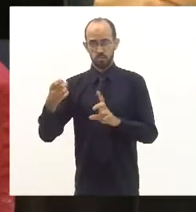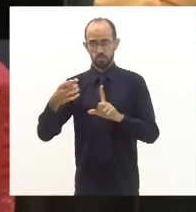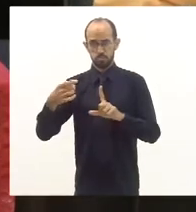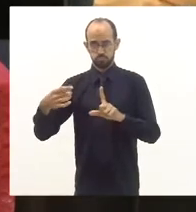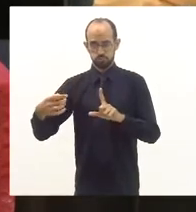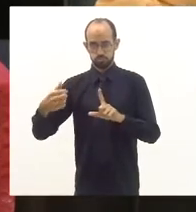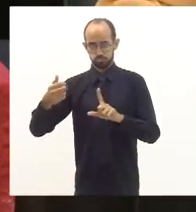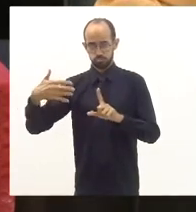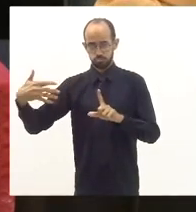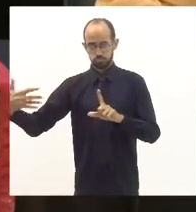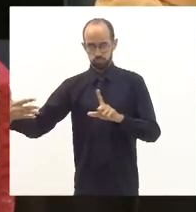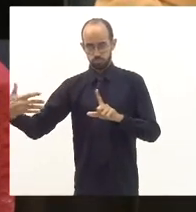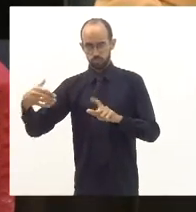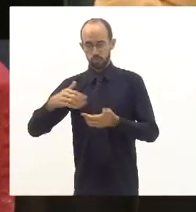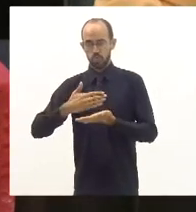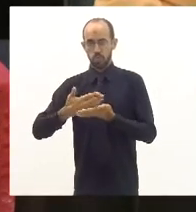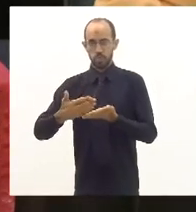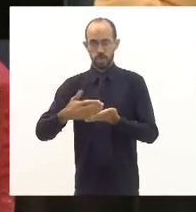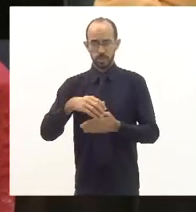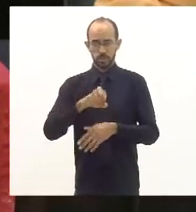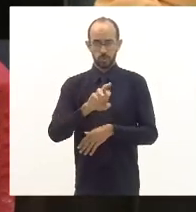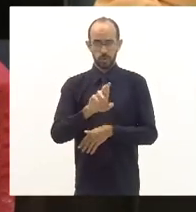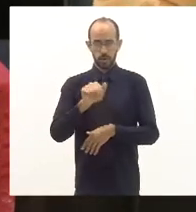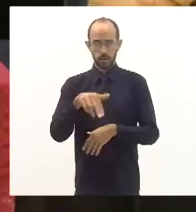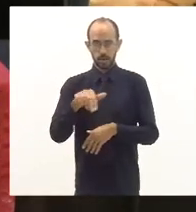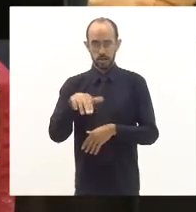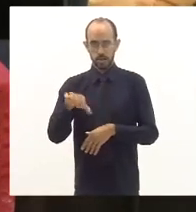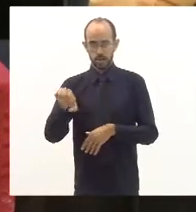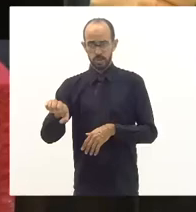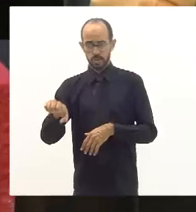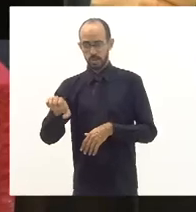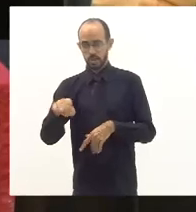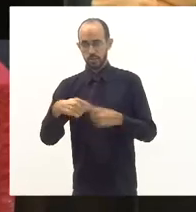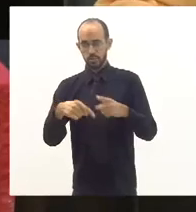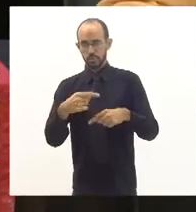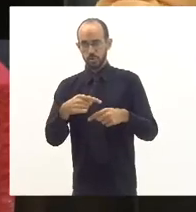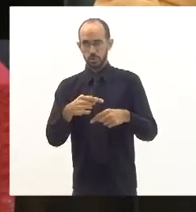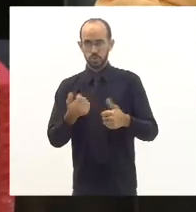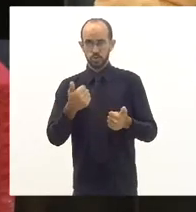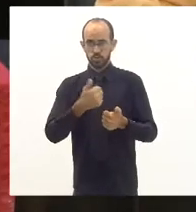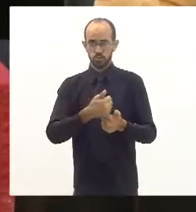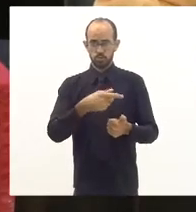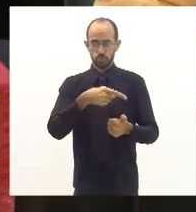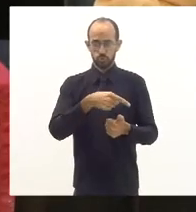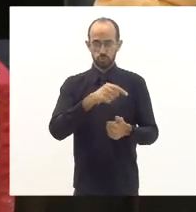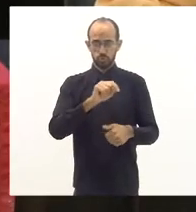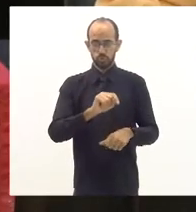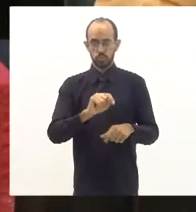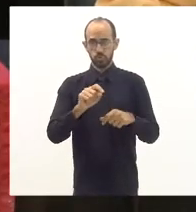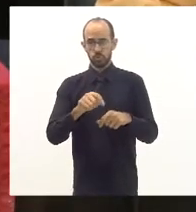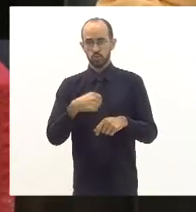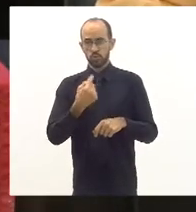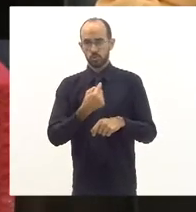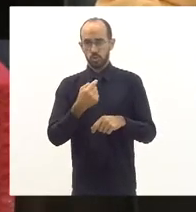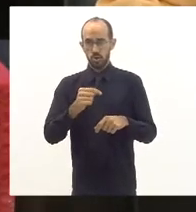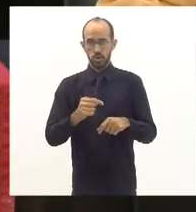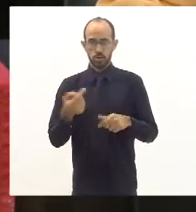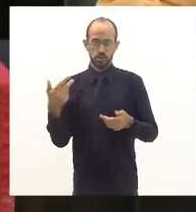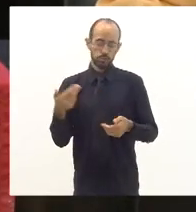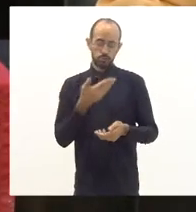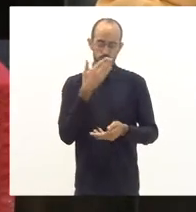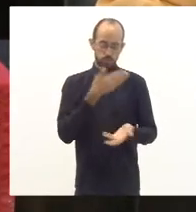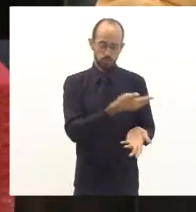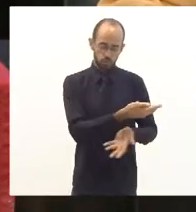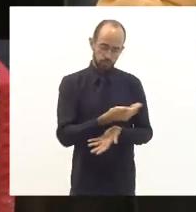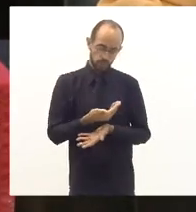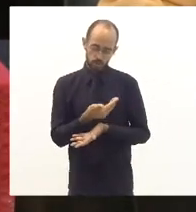Então, a gente vai começar com o Hernani e vamos seguir com os que nós trouxemos agora para